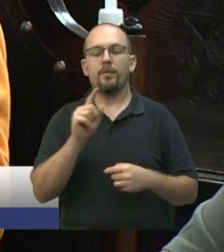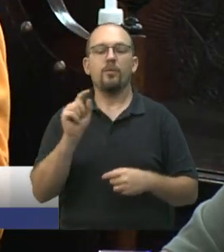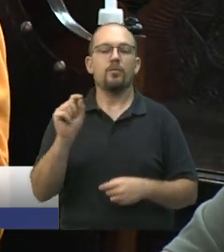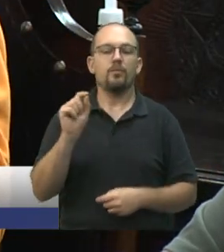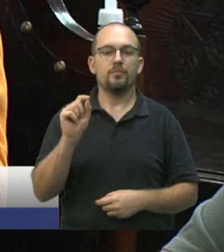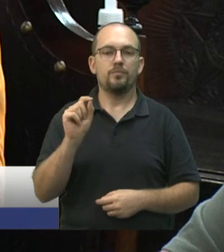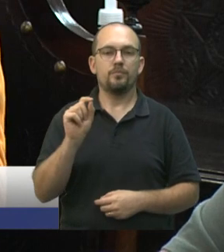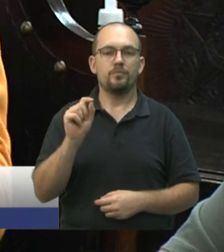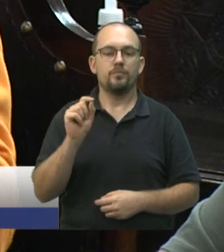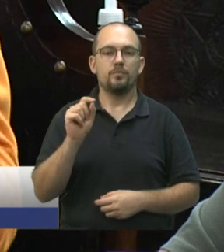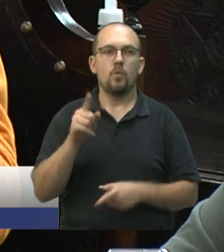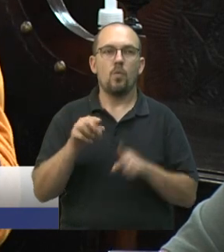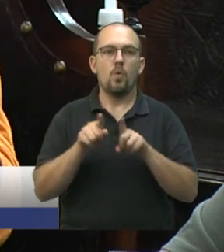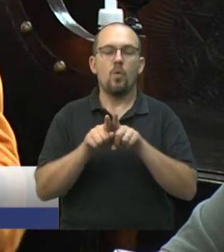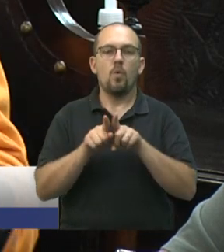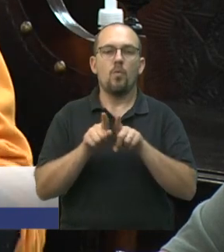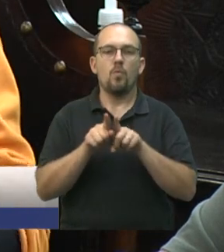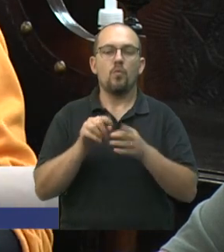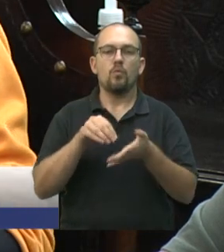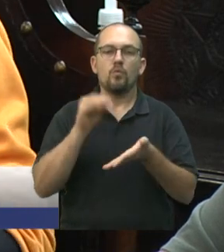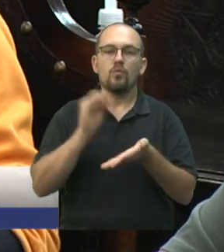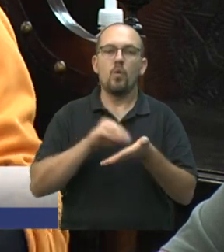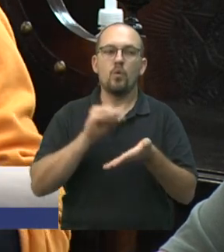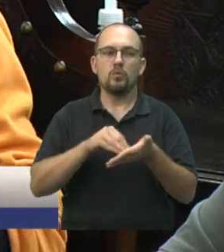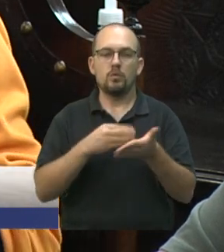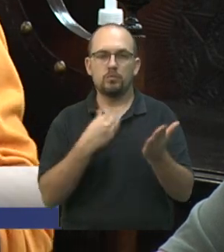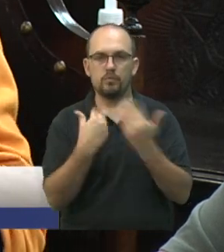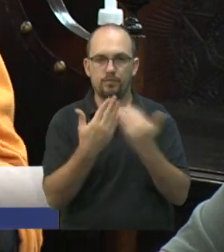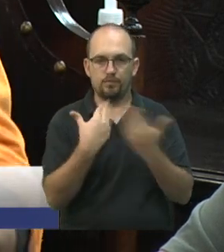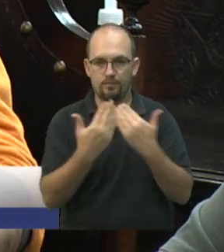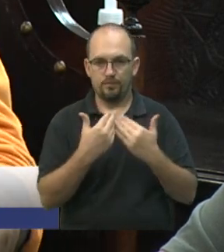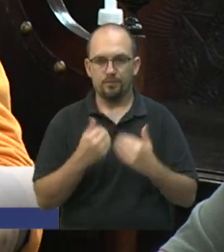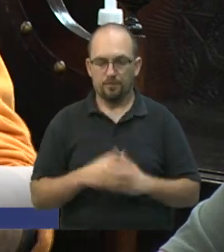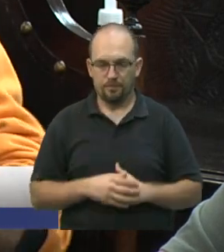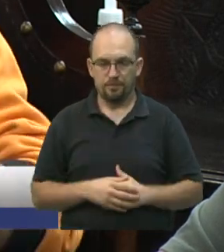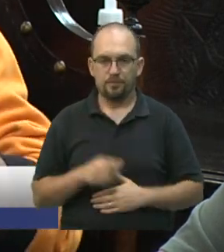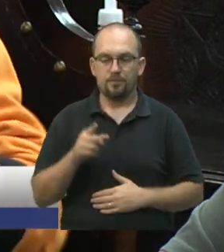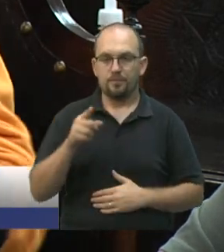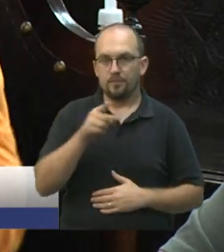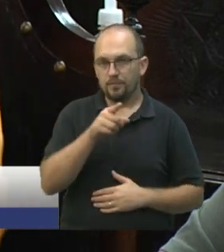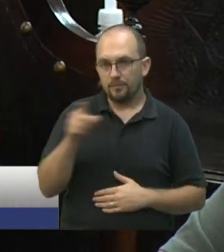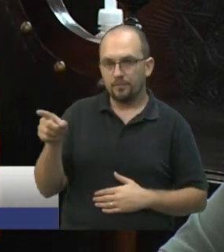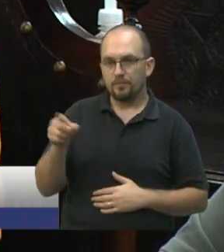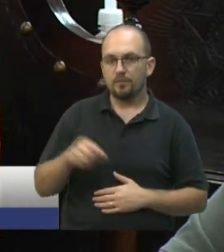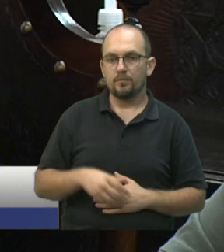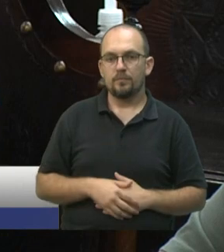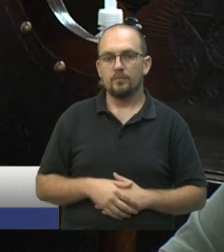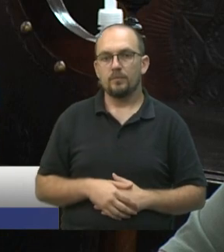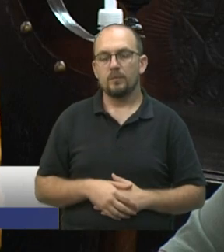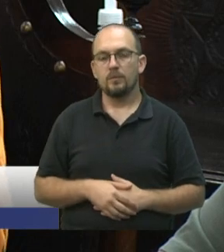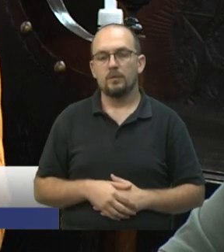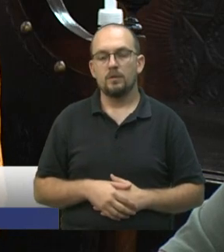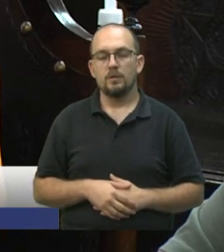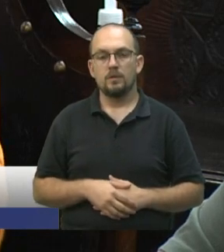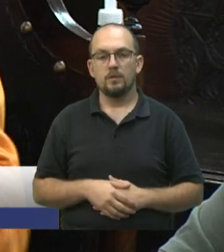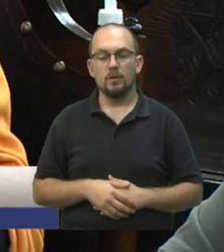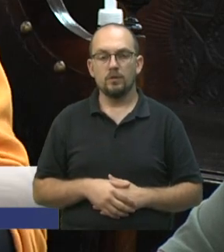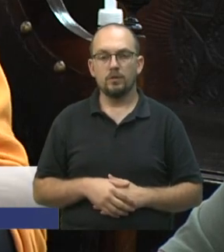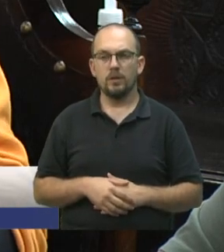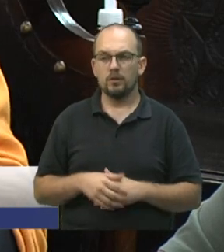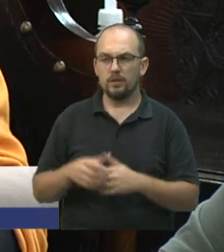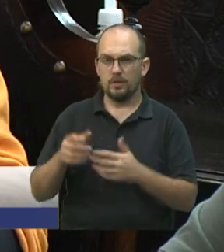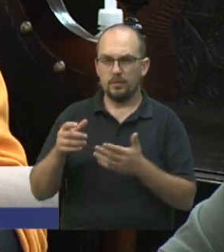de falta da discussão do debate. Os senhores, acho que olharam essa apresentação